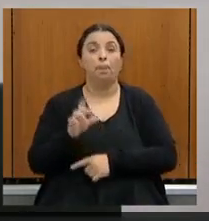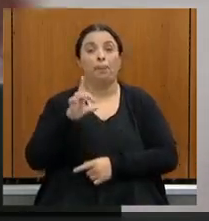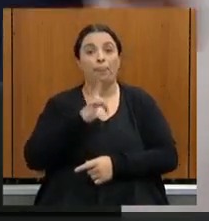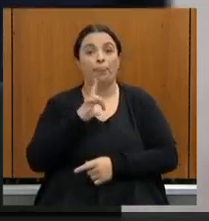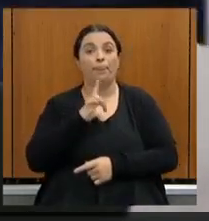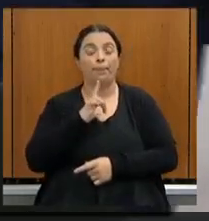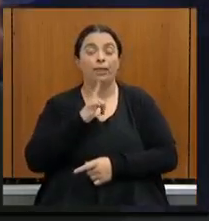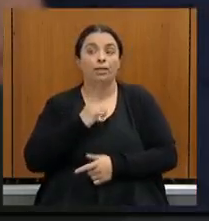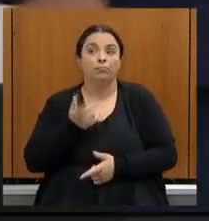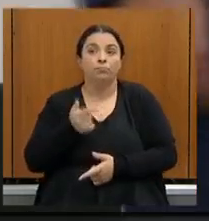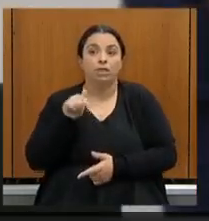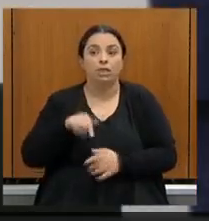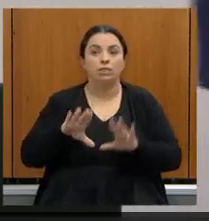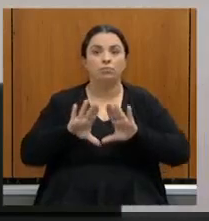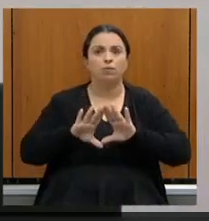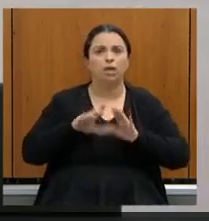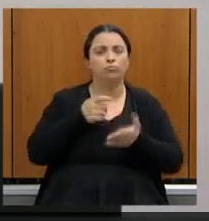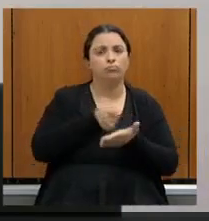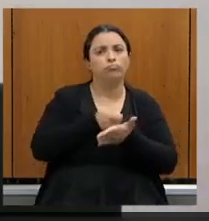cobrado